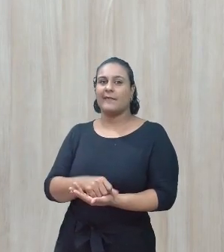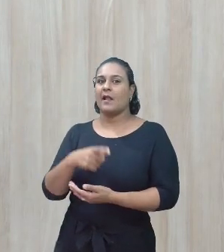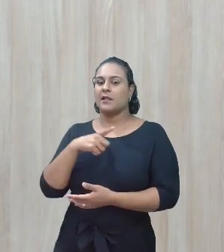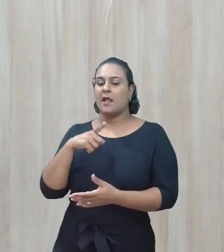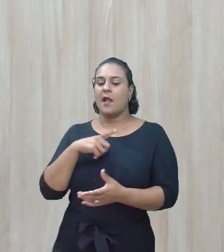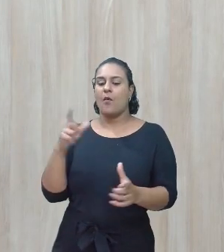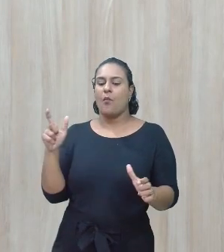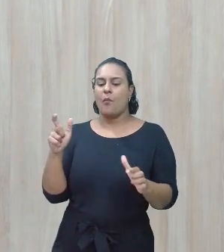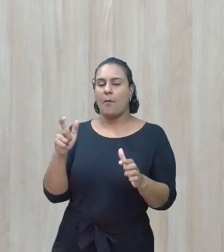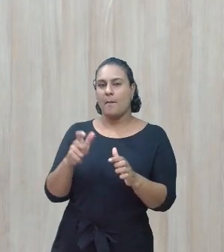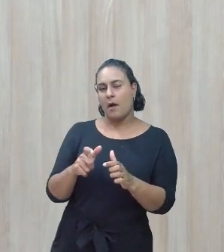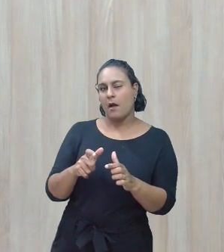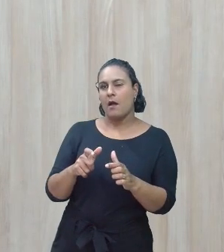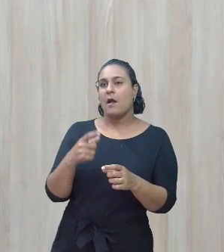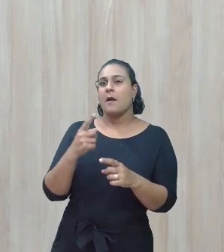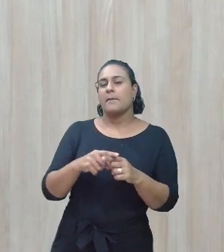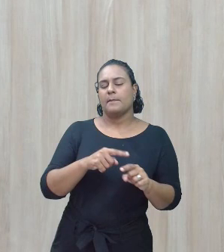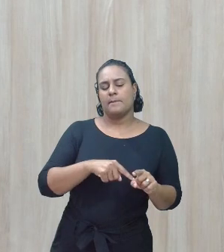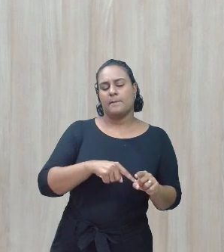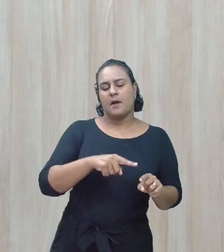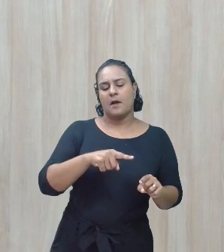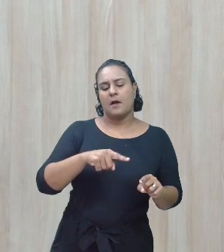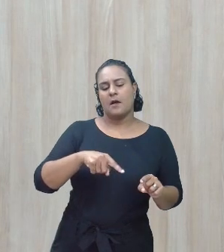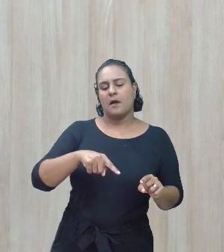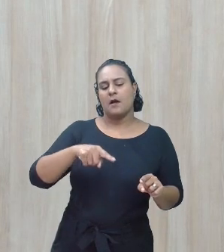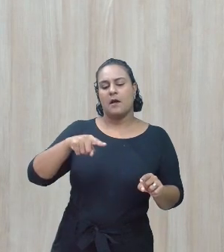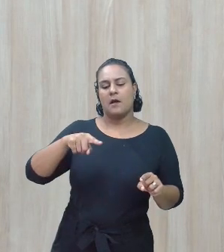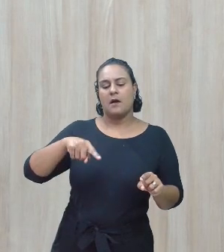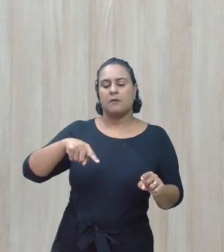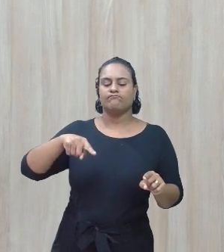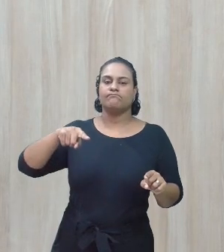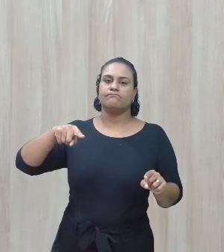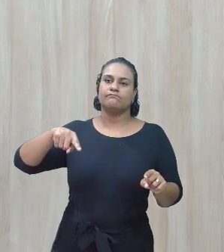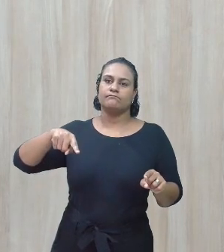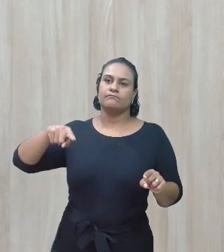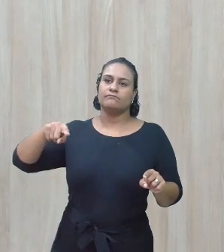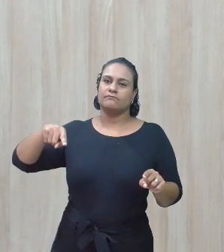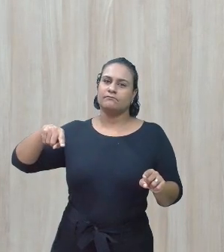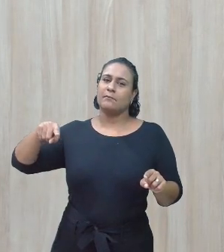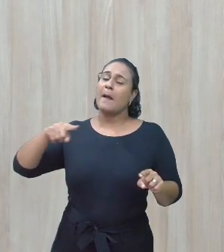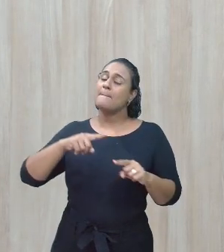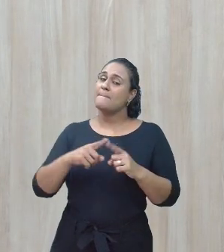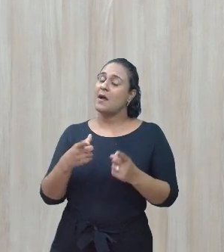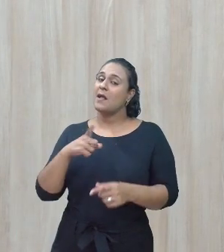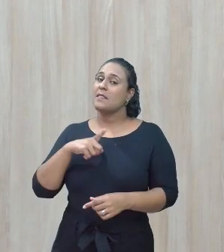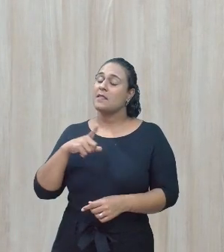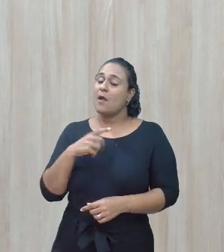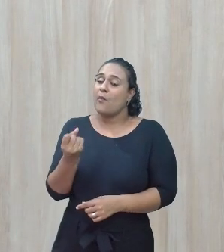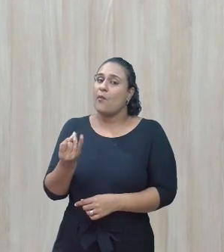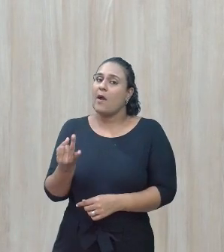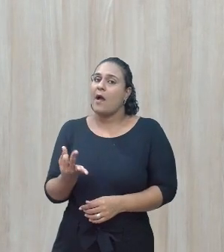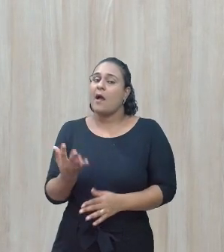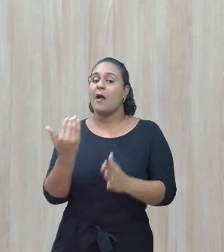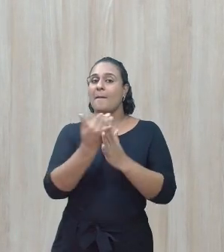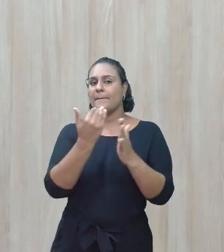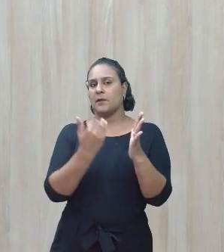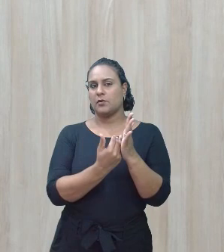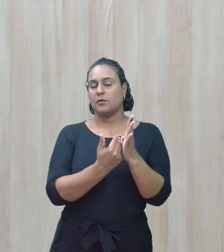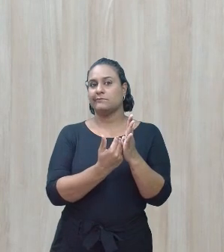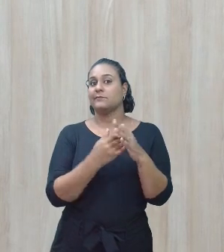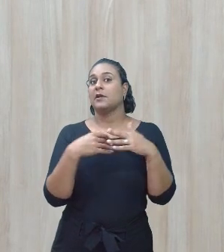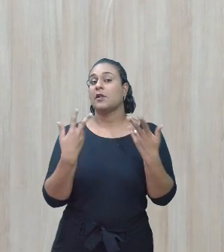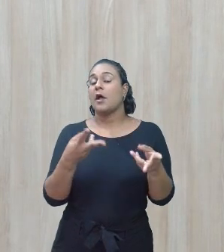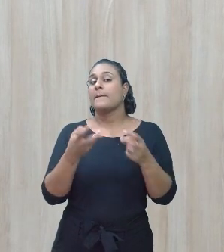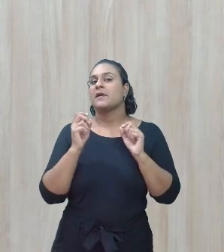menor. Apesar de estar aumentando, apesar de ser crescente, a gente tem uma quantidade menor. Então, a gente começa a concluir que